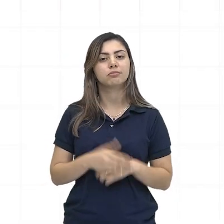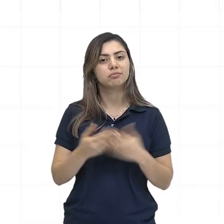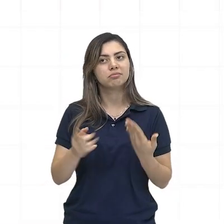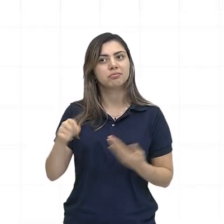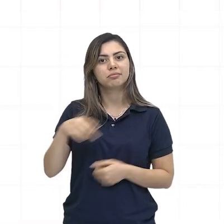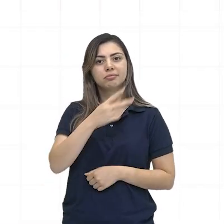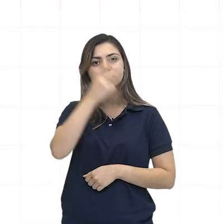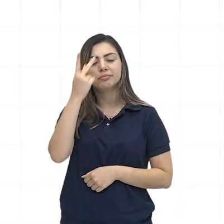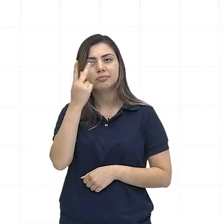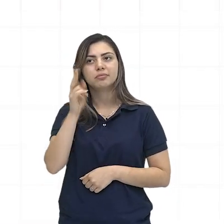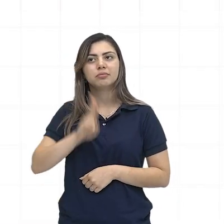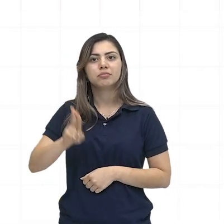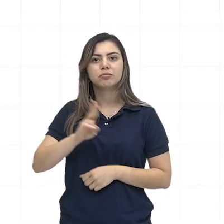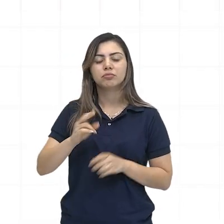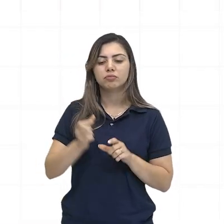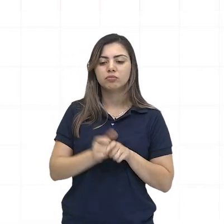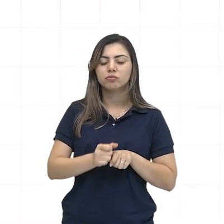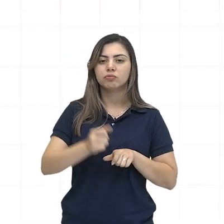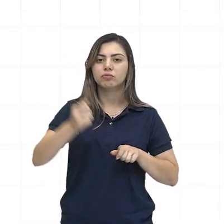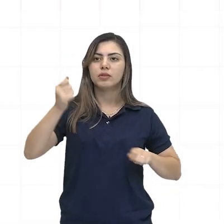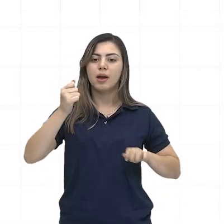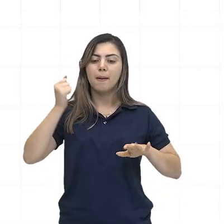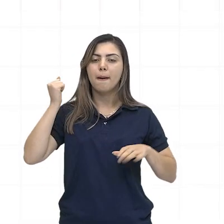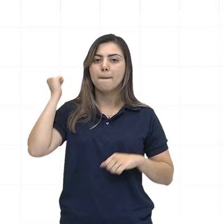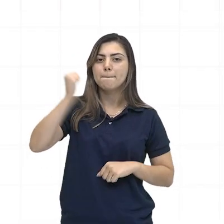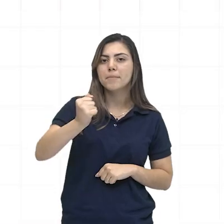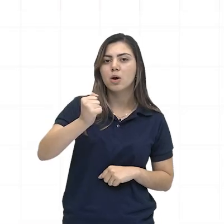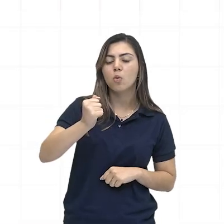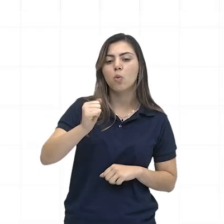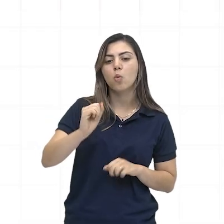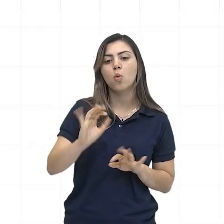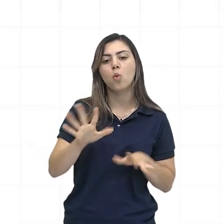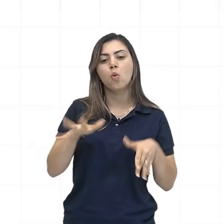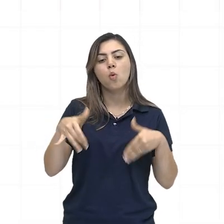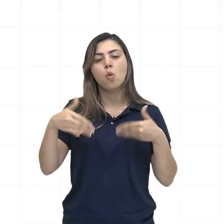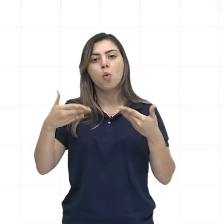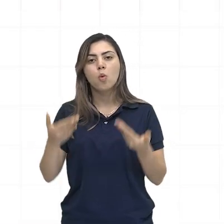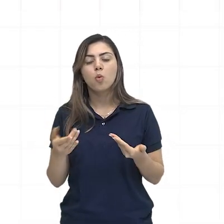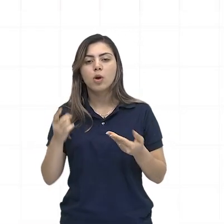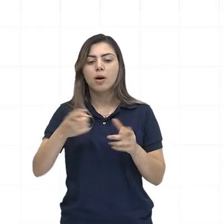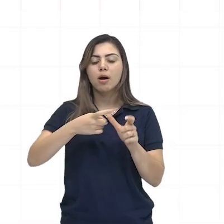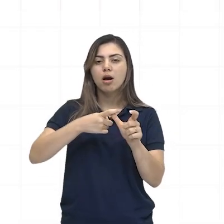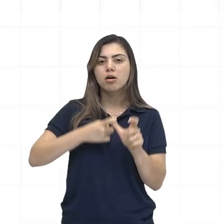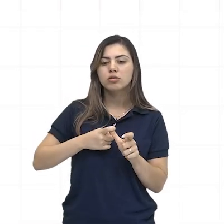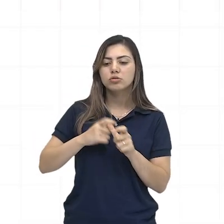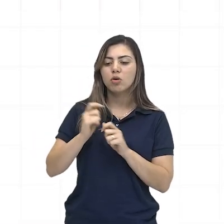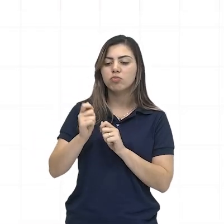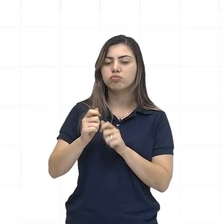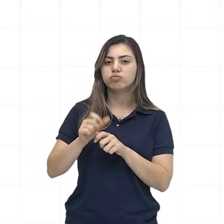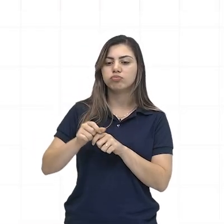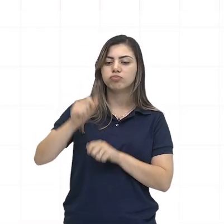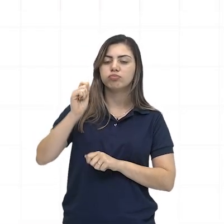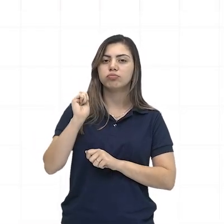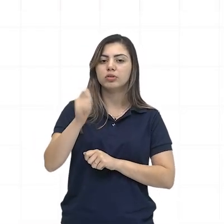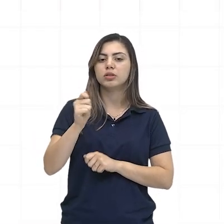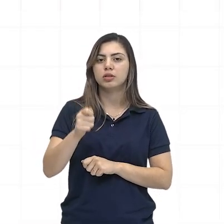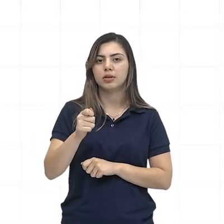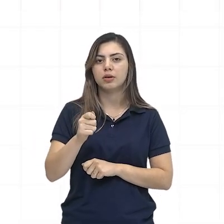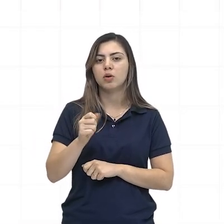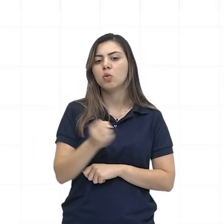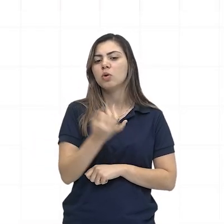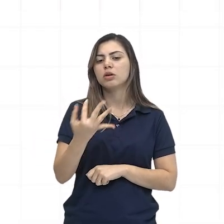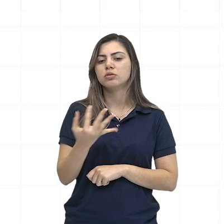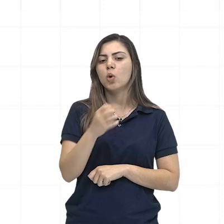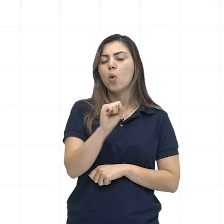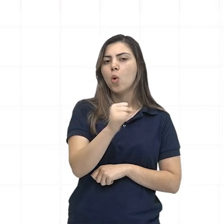pesca com anzol e linha ou arpão. Ou seja, quem é que pesca com anzol e linha? 8.